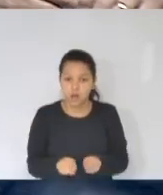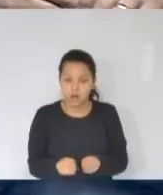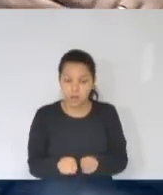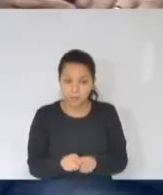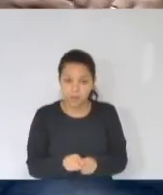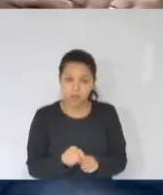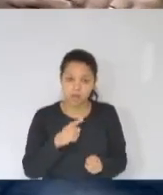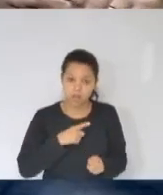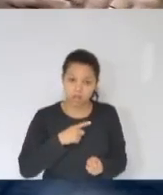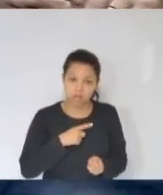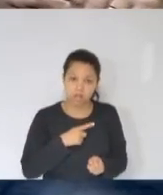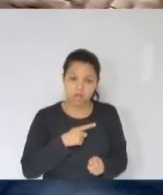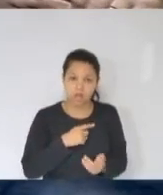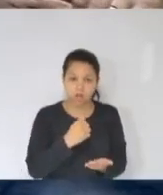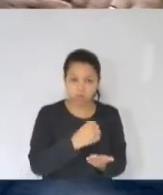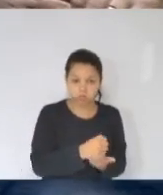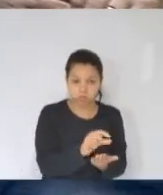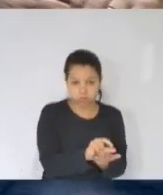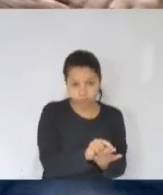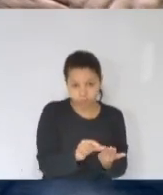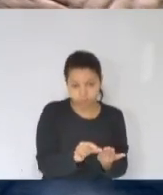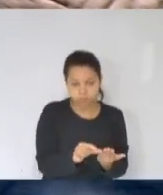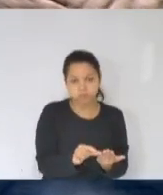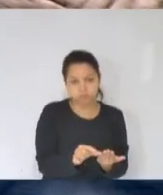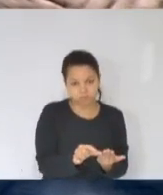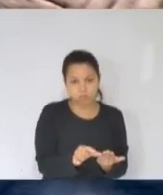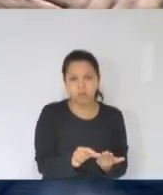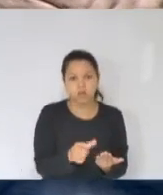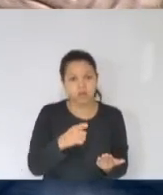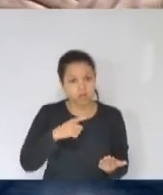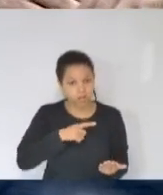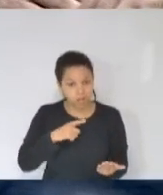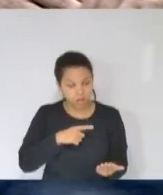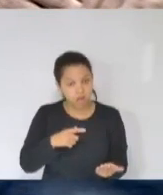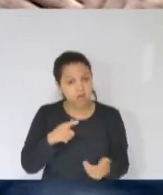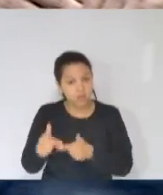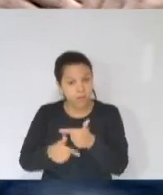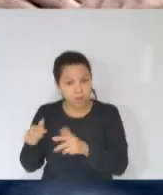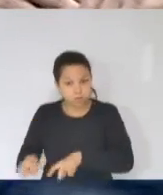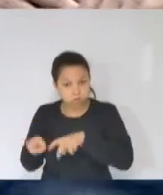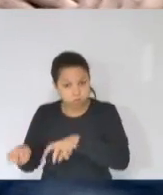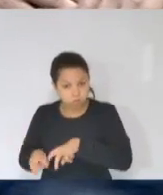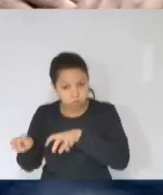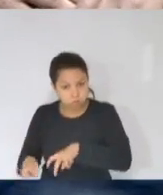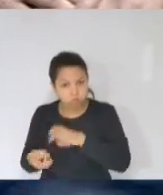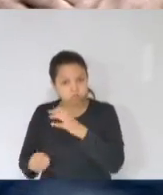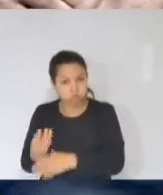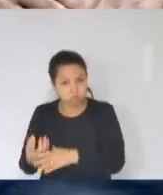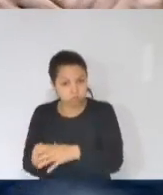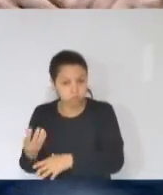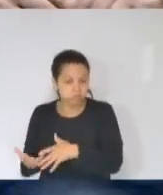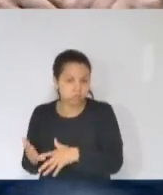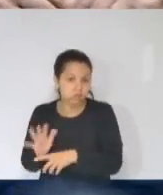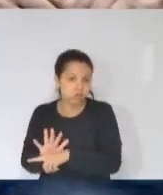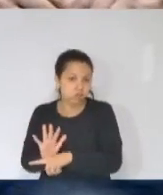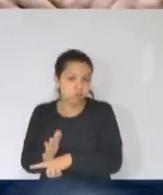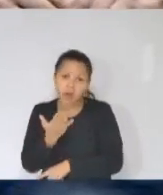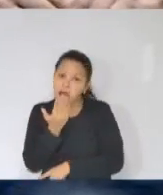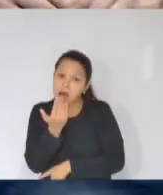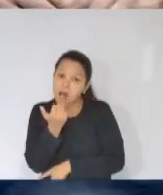Então, nós temos agricultor familiar que estão produzindo realmente o alimento para essa